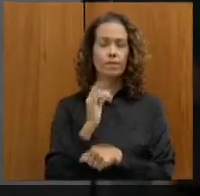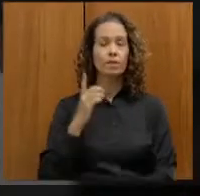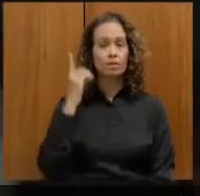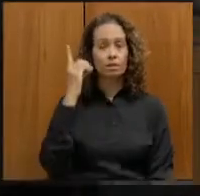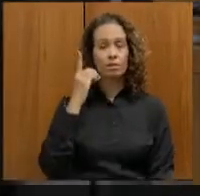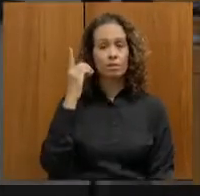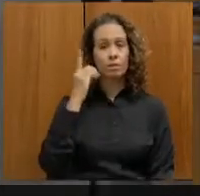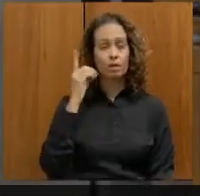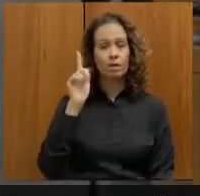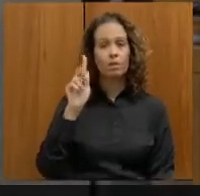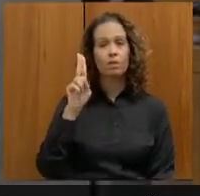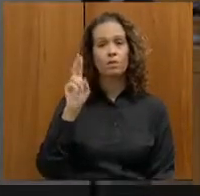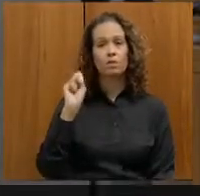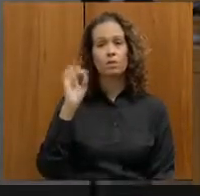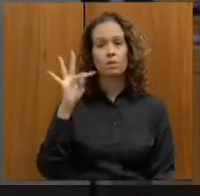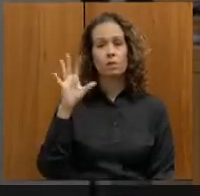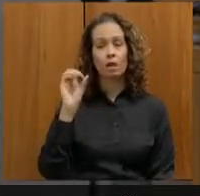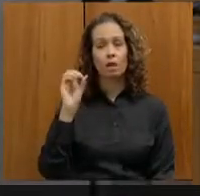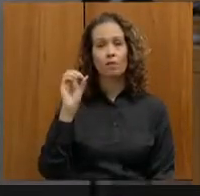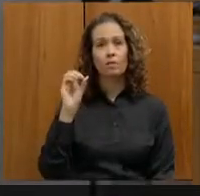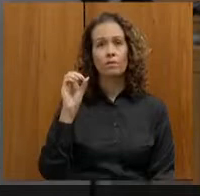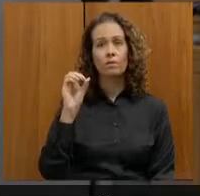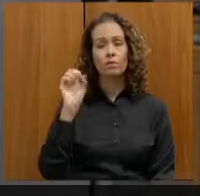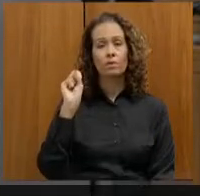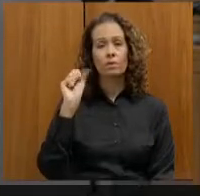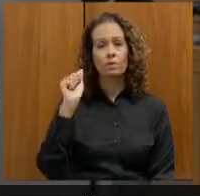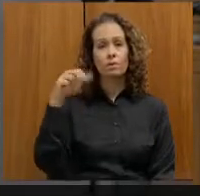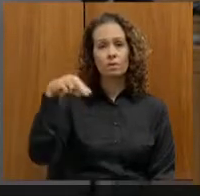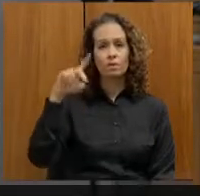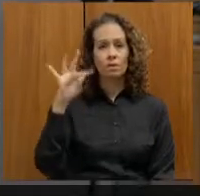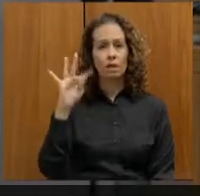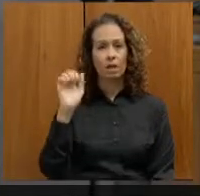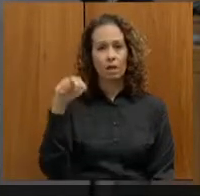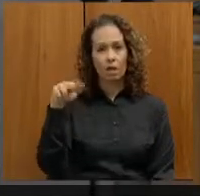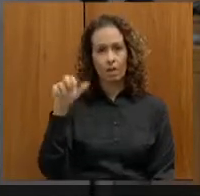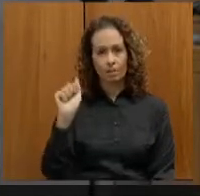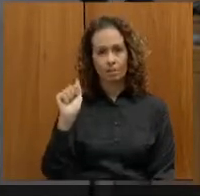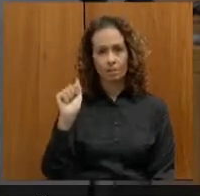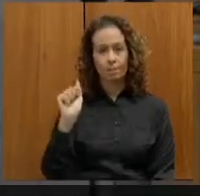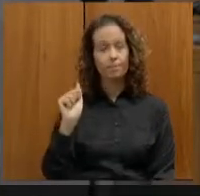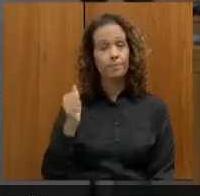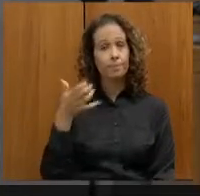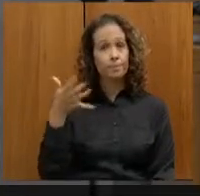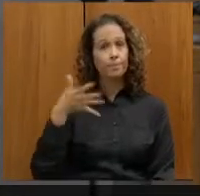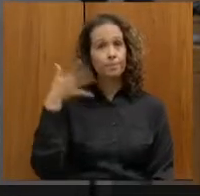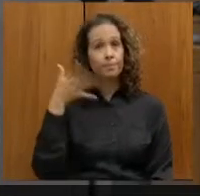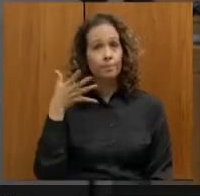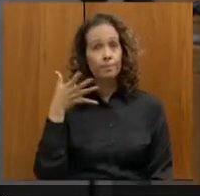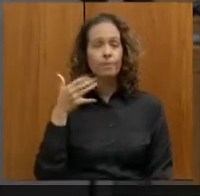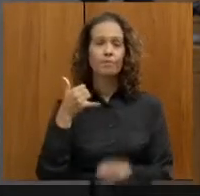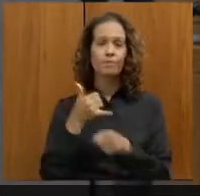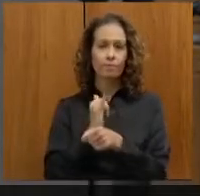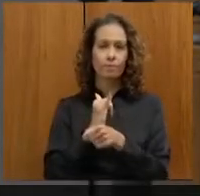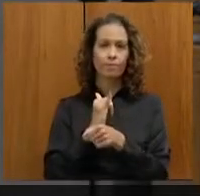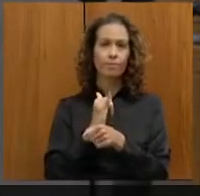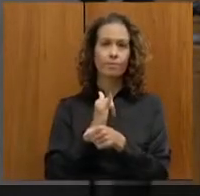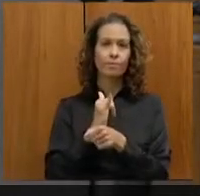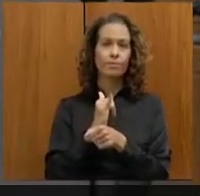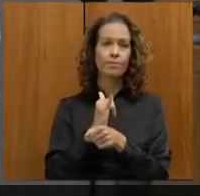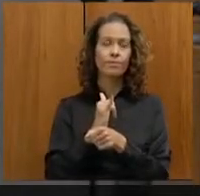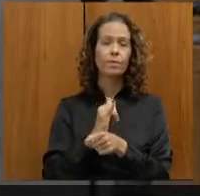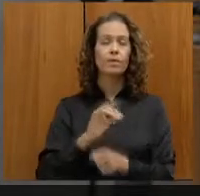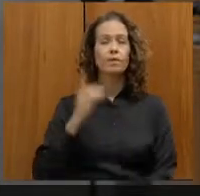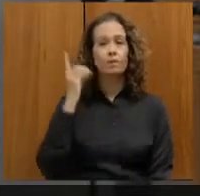Deputado Gustavo Santana e com a palavra também não está presente